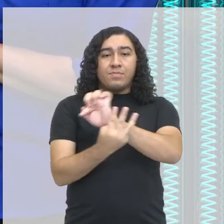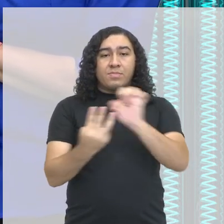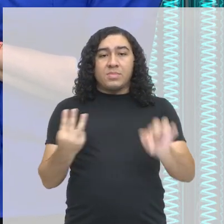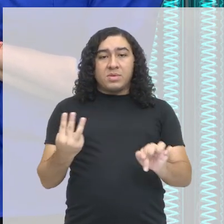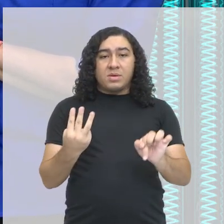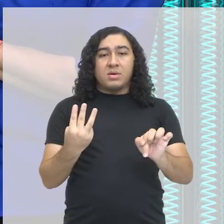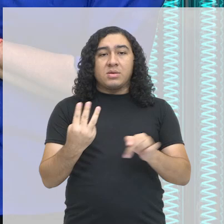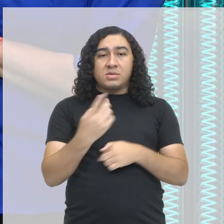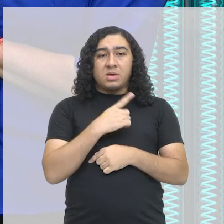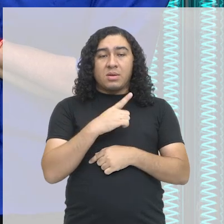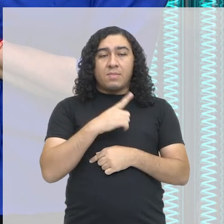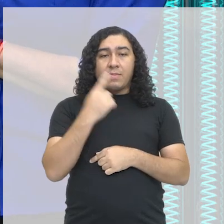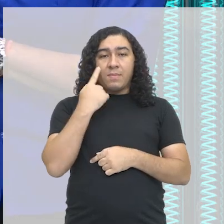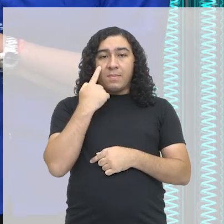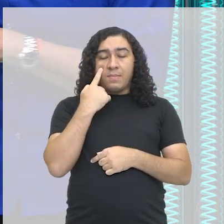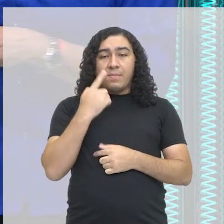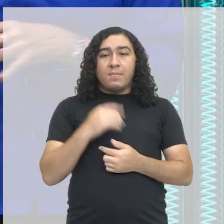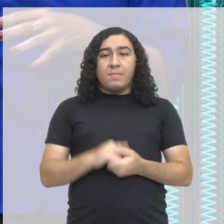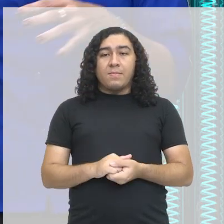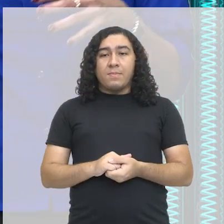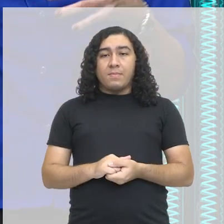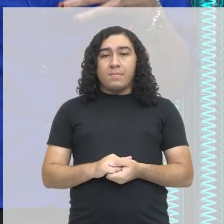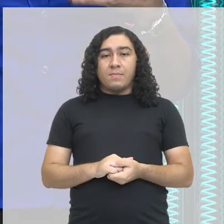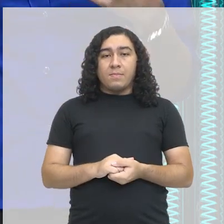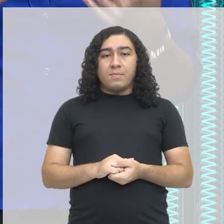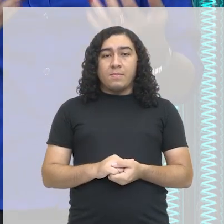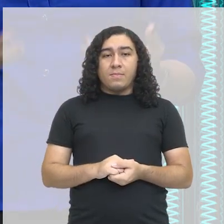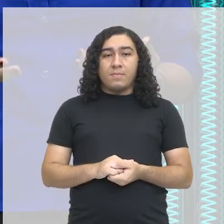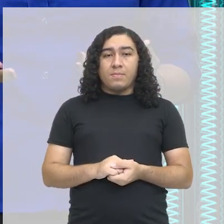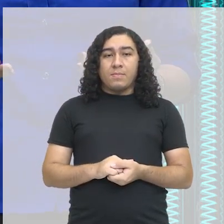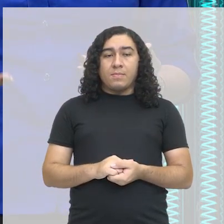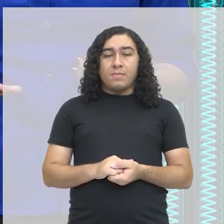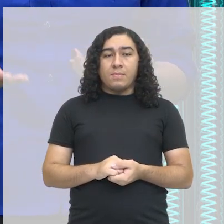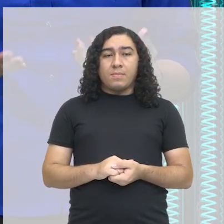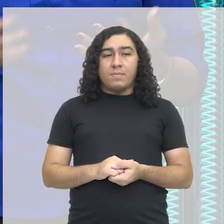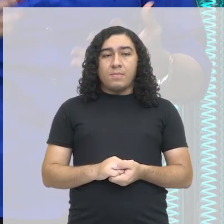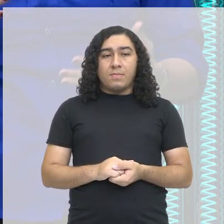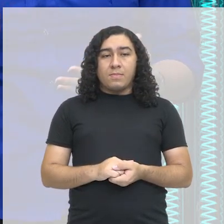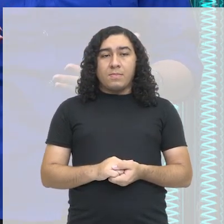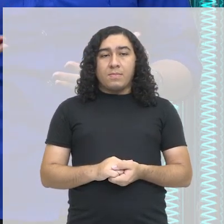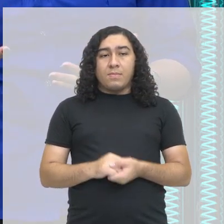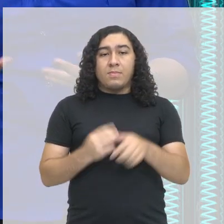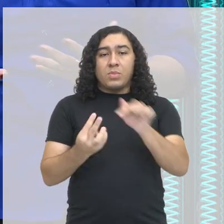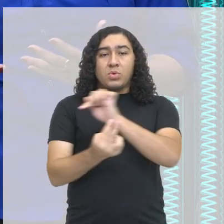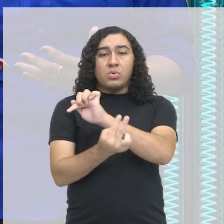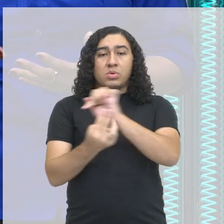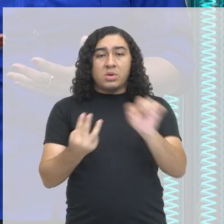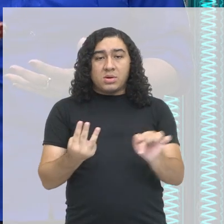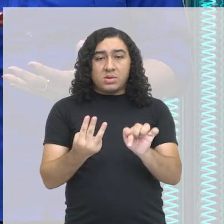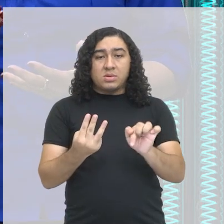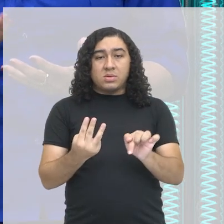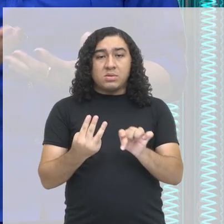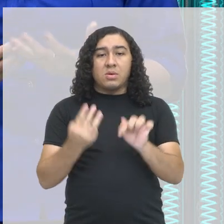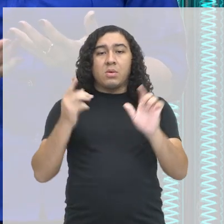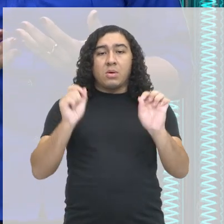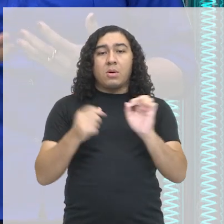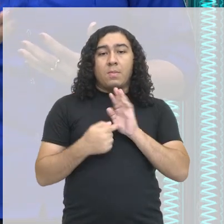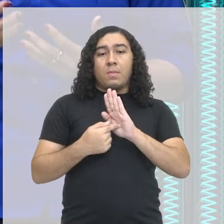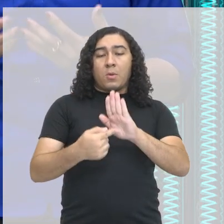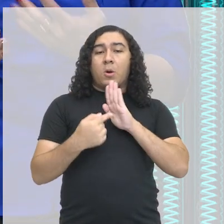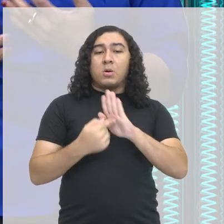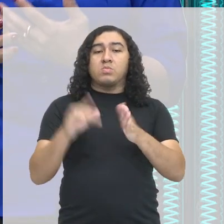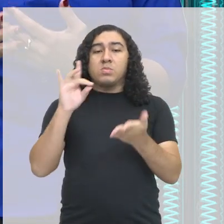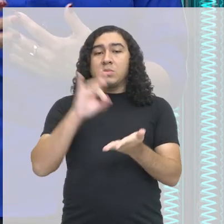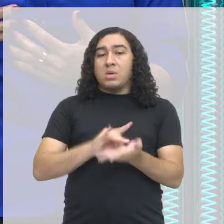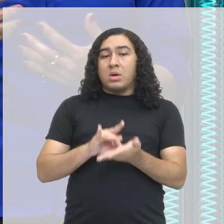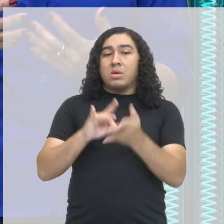ponta o Erasmo Carlos e aqui a Wanderleia. Através desse programa, Jovem Guarda, eles trouxeram,